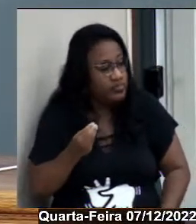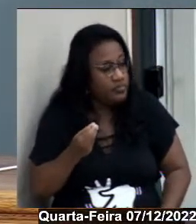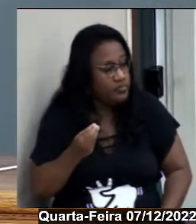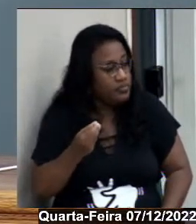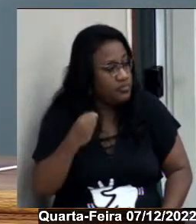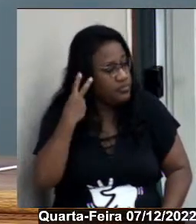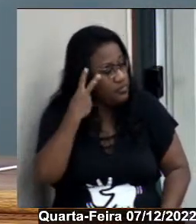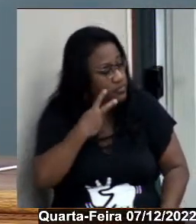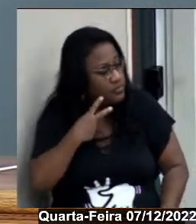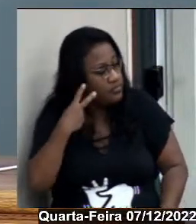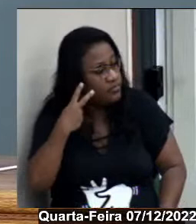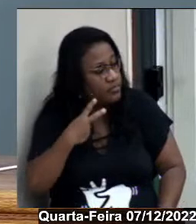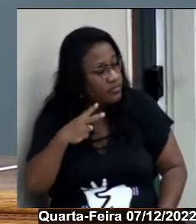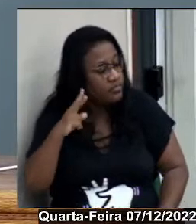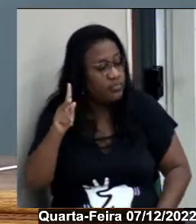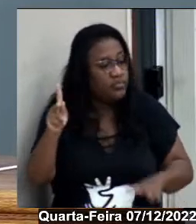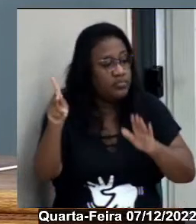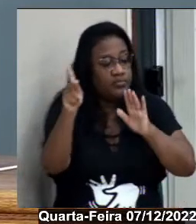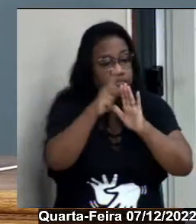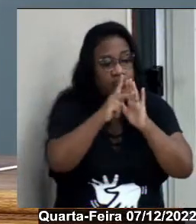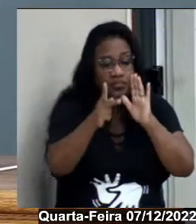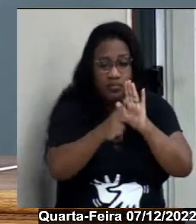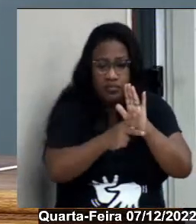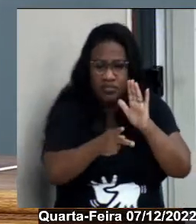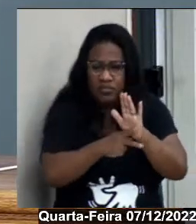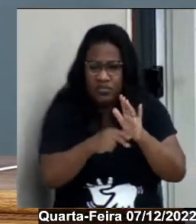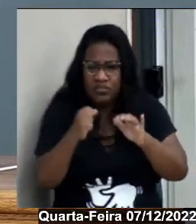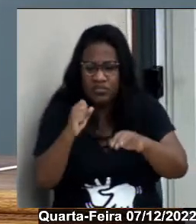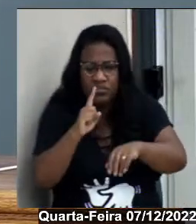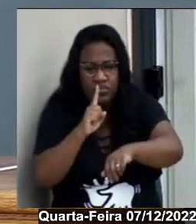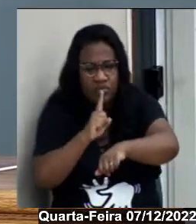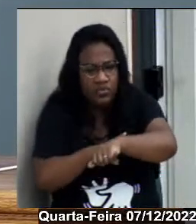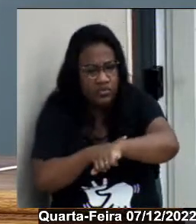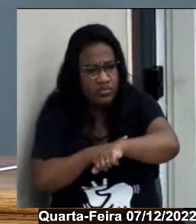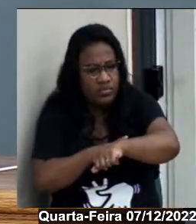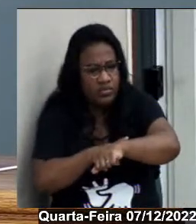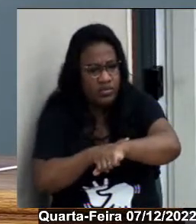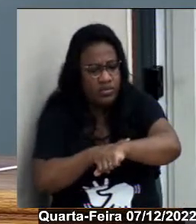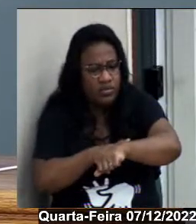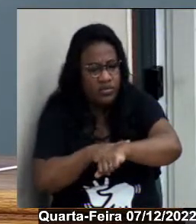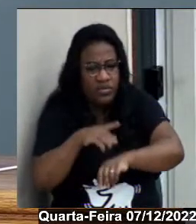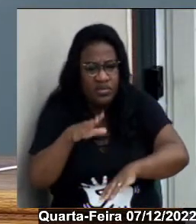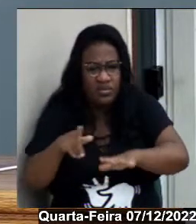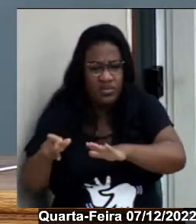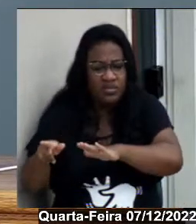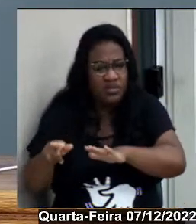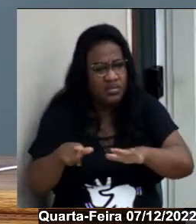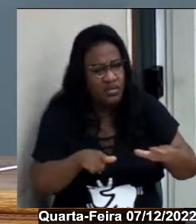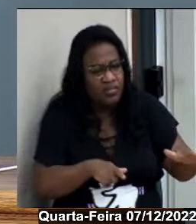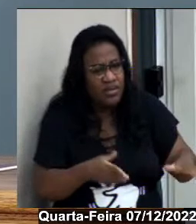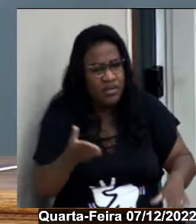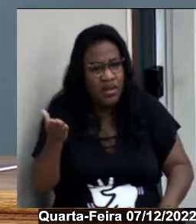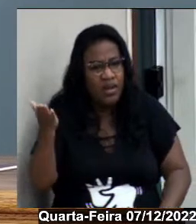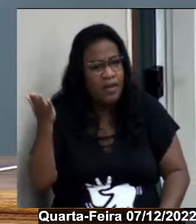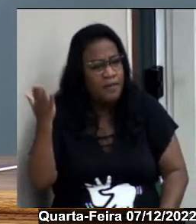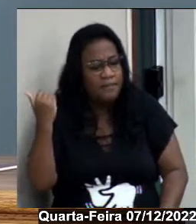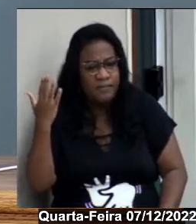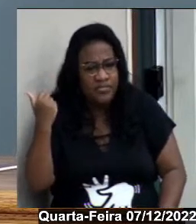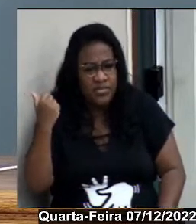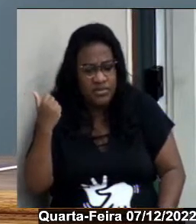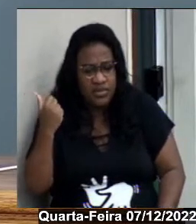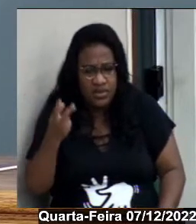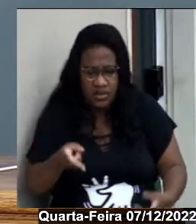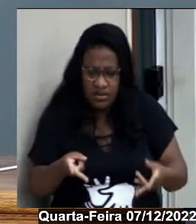sua palavra e fala que esse projeto chegou 8 horas da manhã. Será que semana passada ele não esteve aqui, que foi discutido?